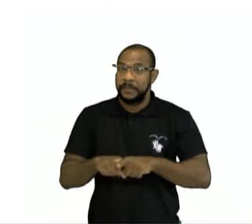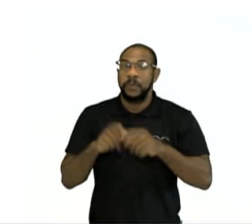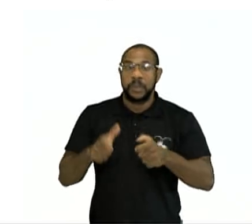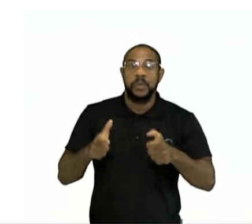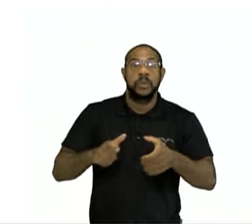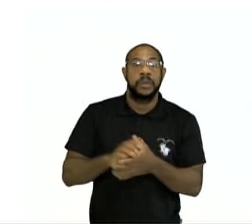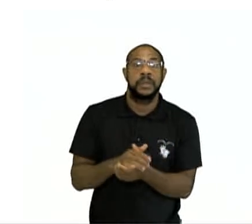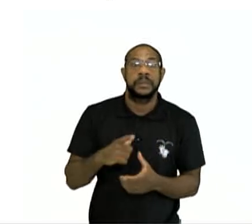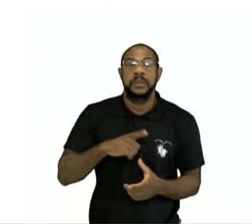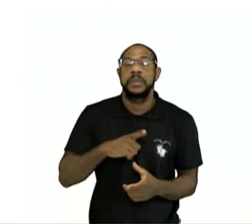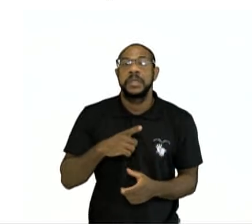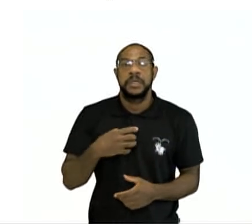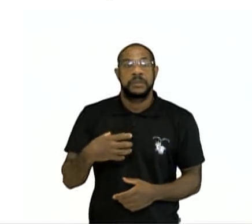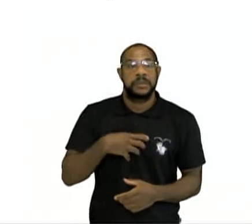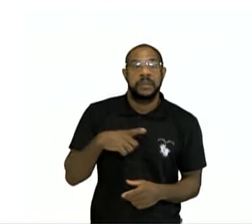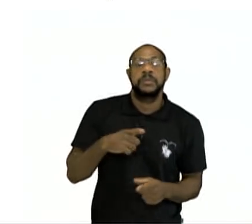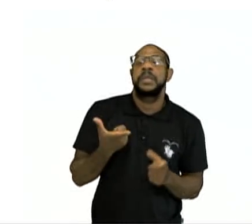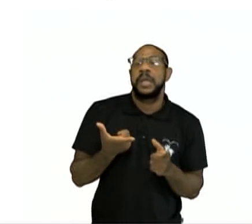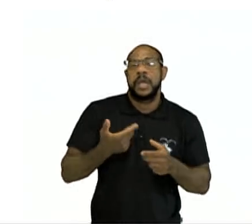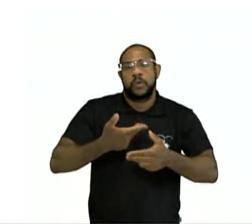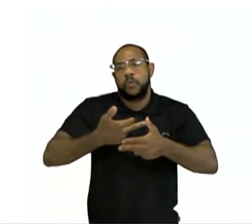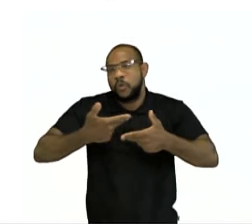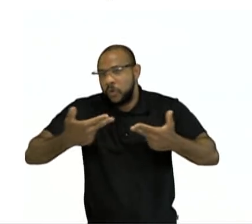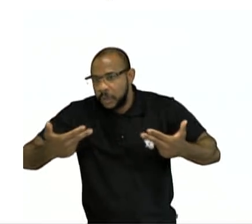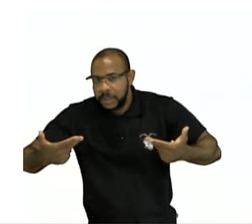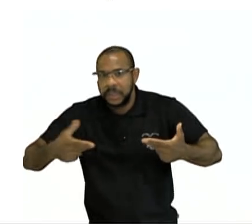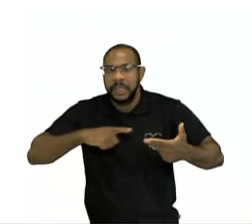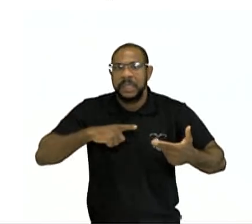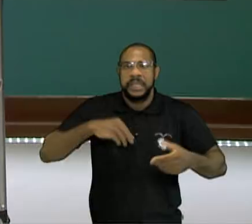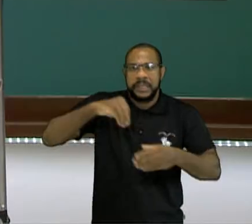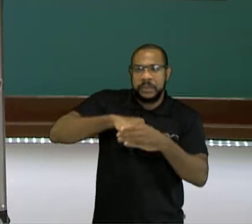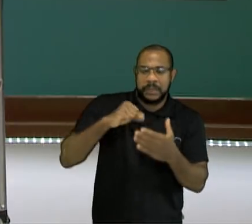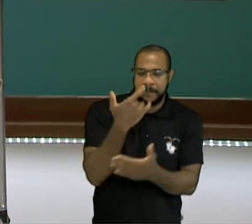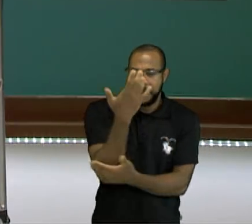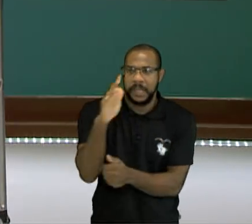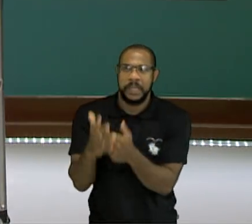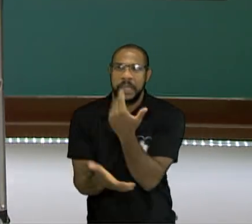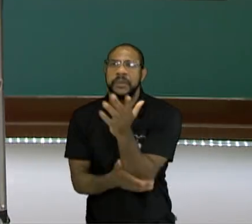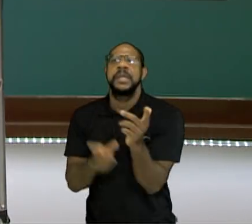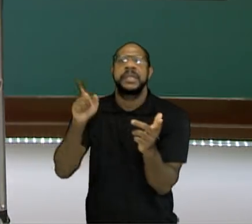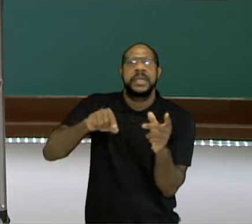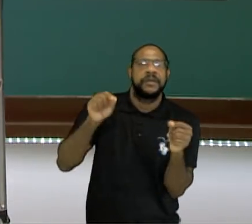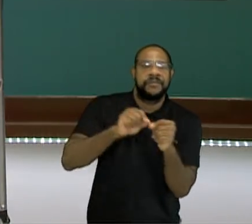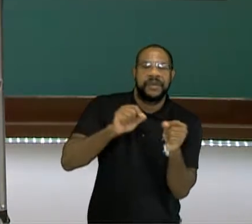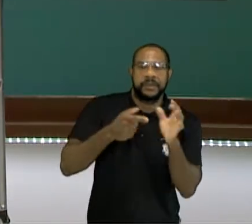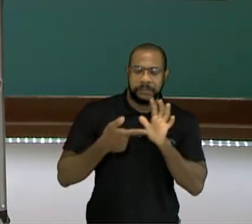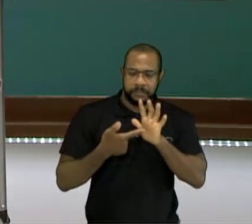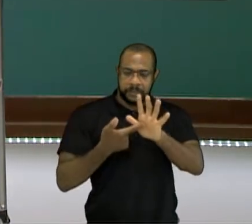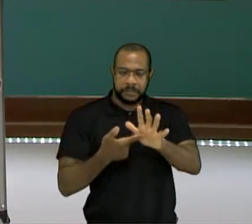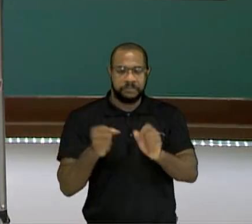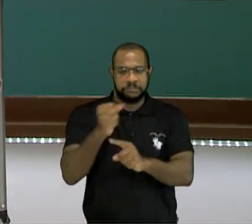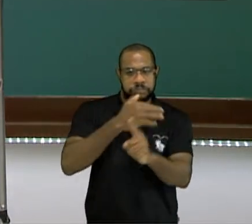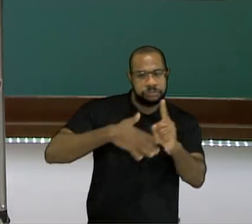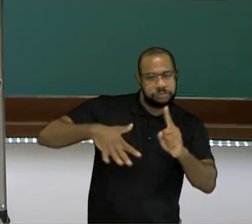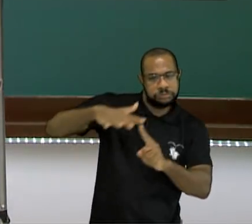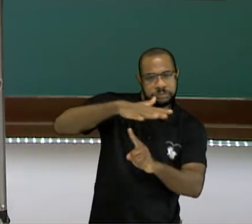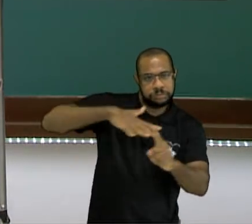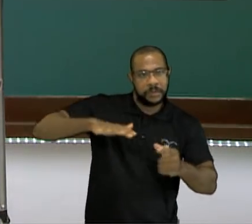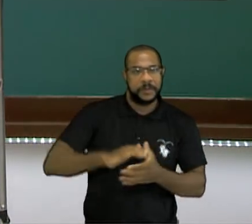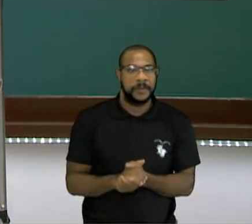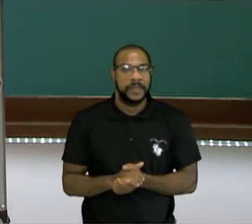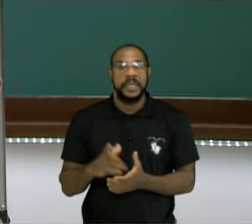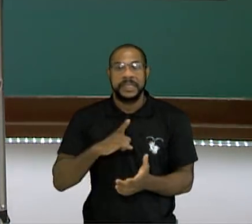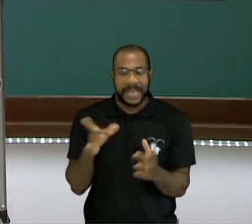território formas e conteúdo da paisagem que são constituídas por representações sociais. Então,